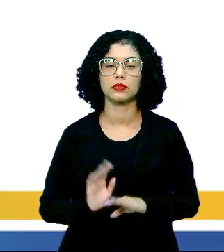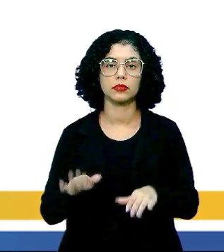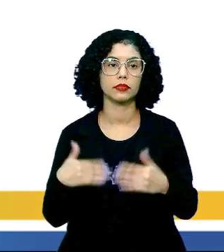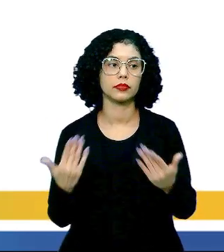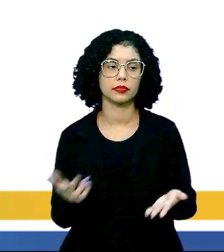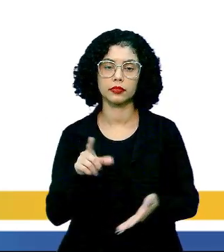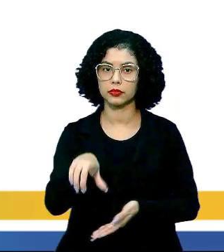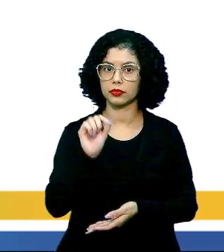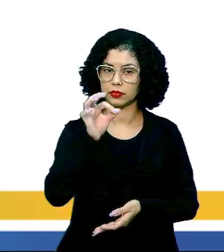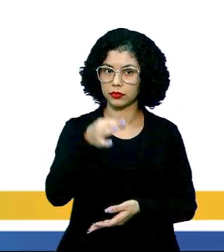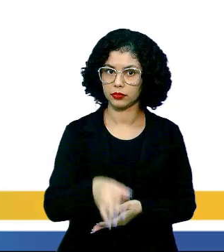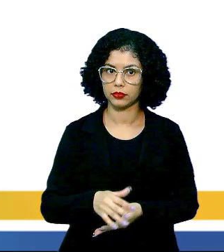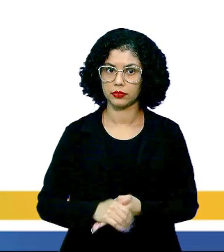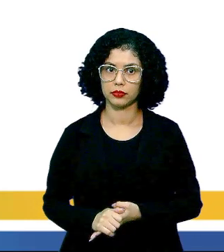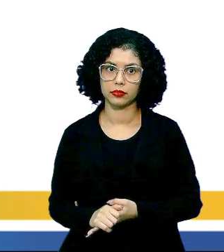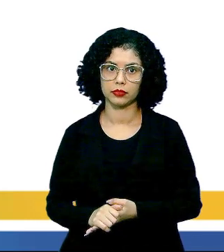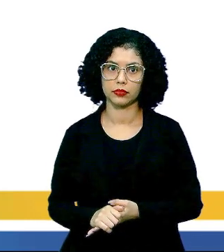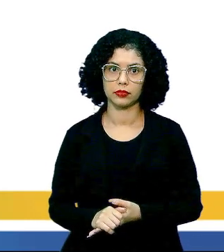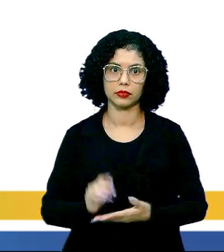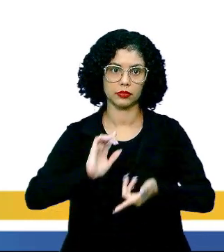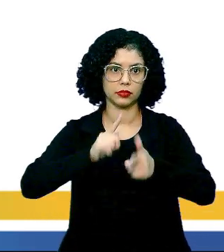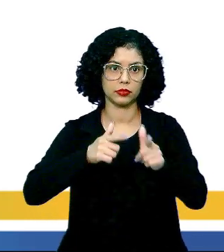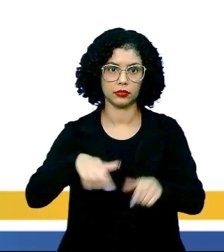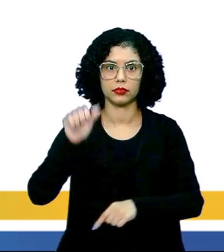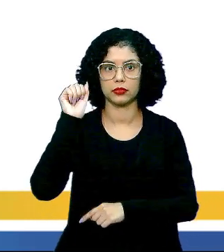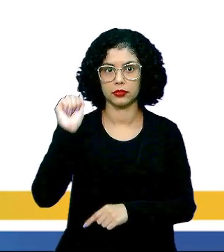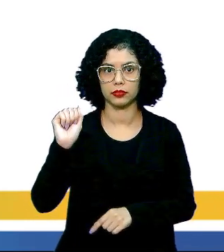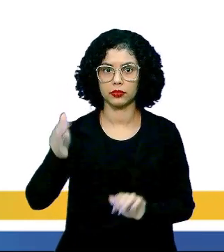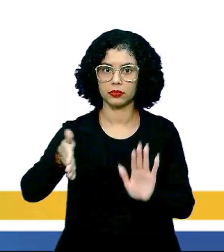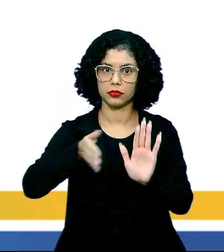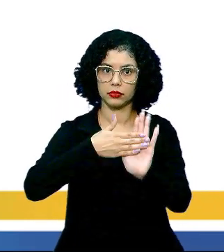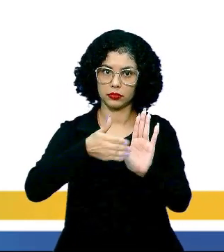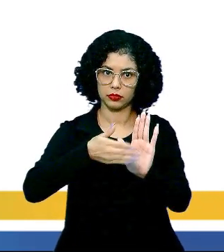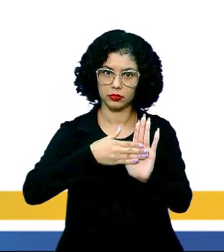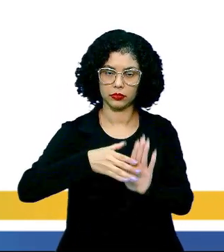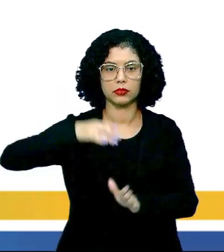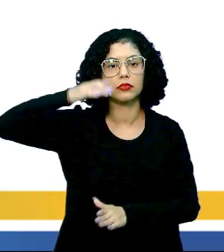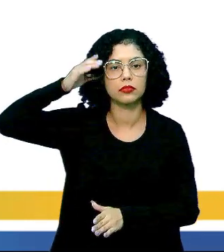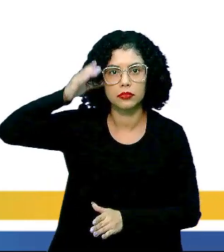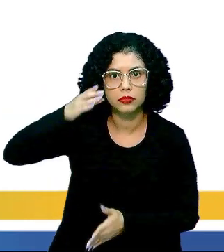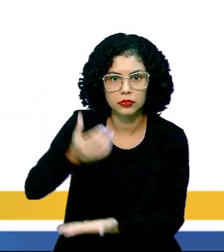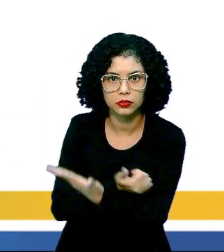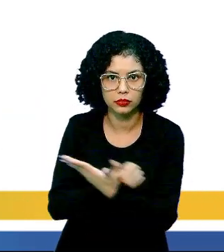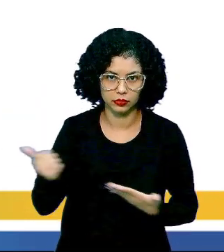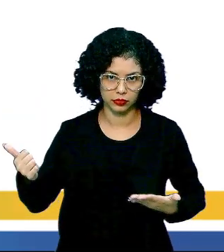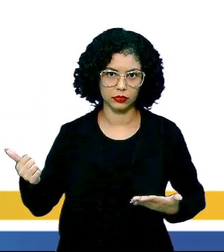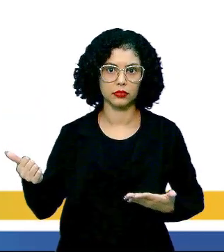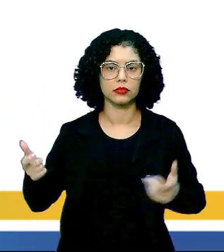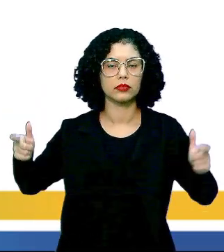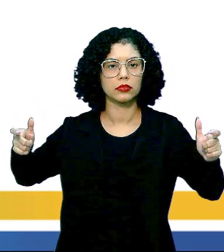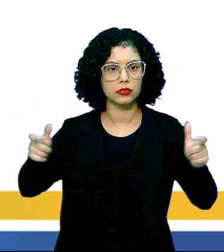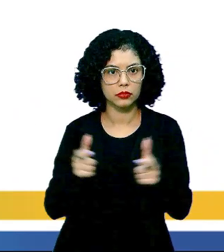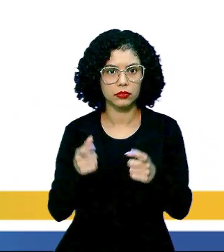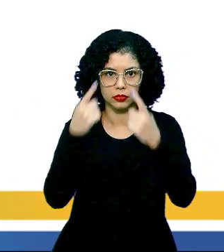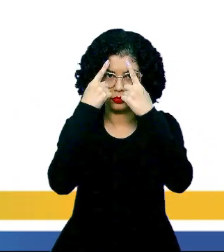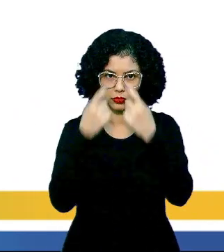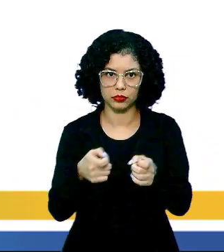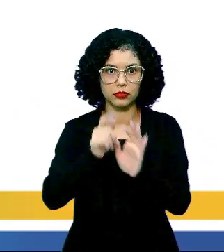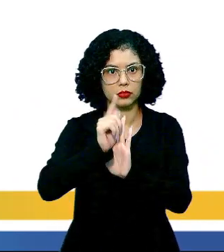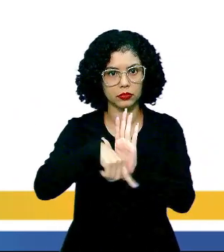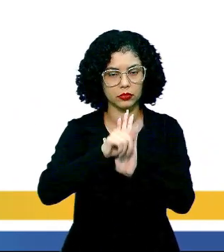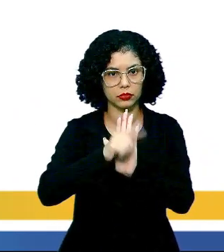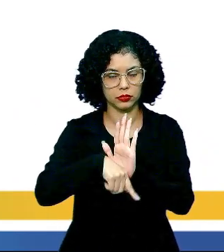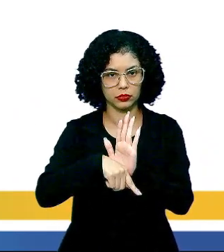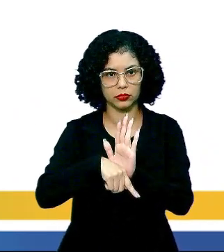verificar qual a alternativa correta. Está expressa na letra A: promover ações de